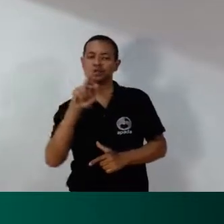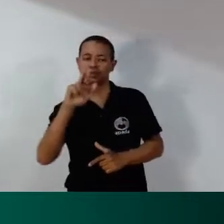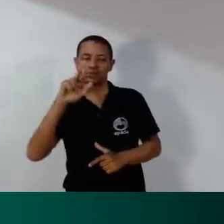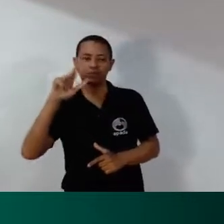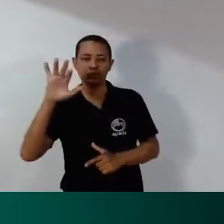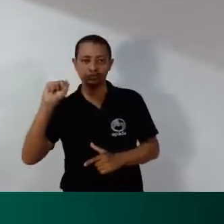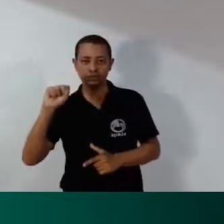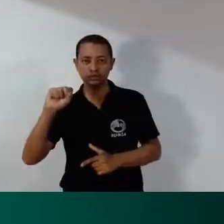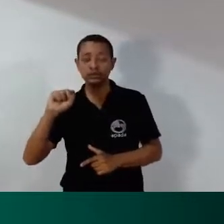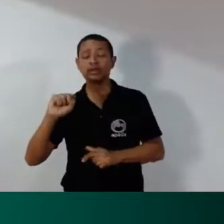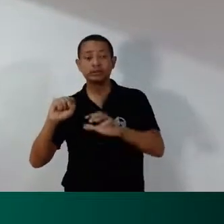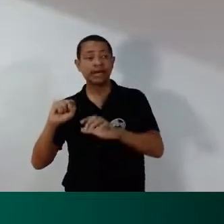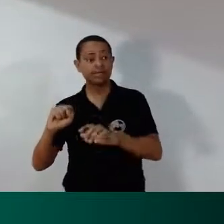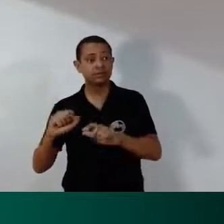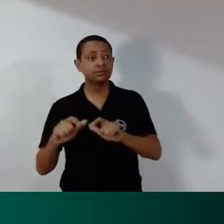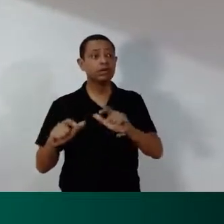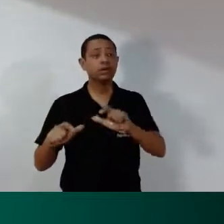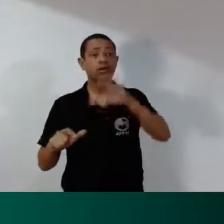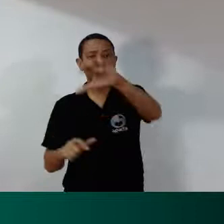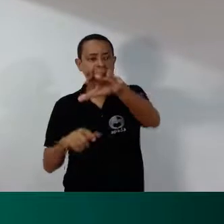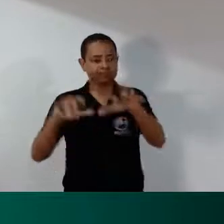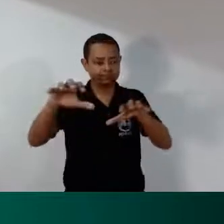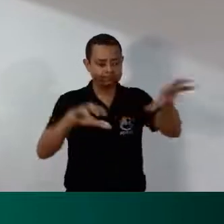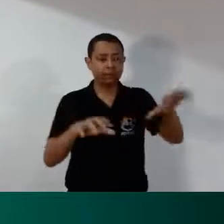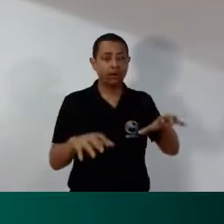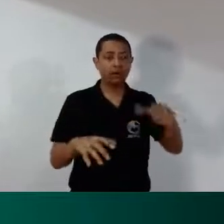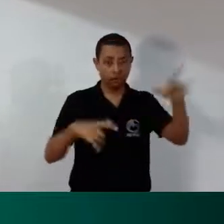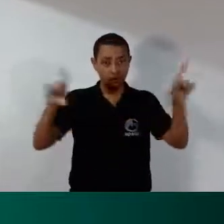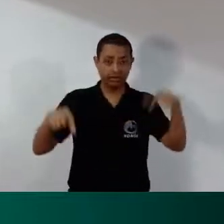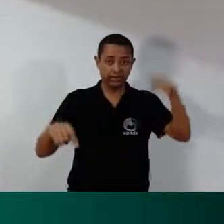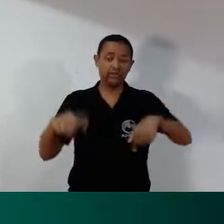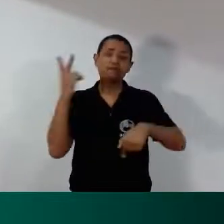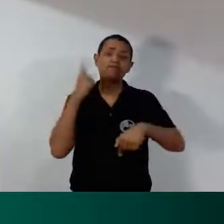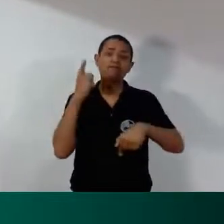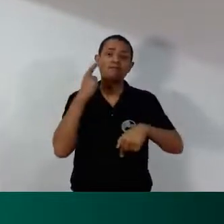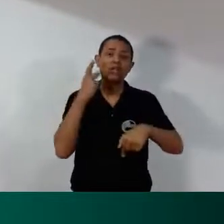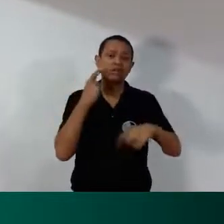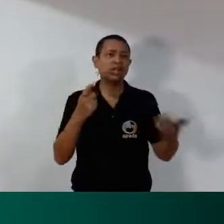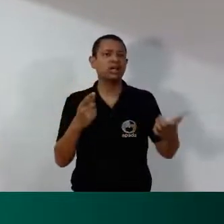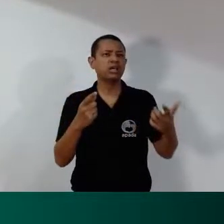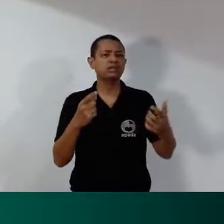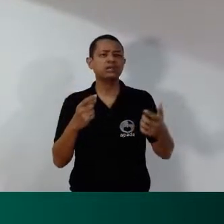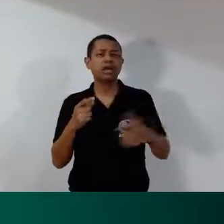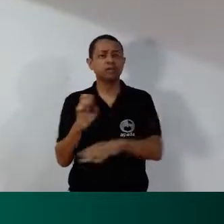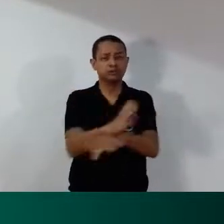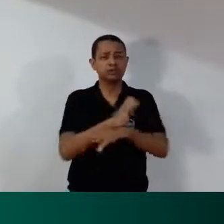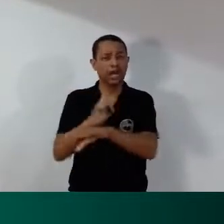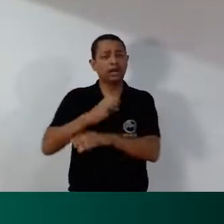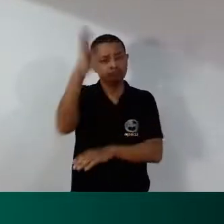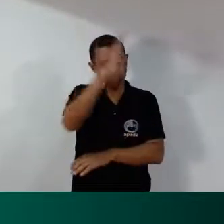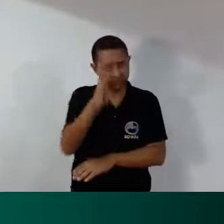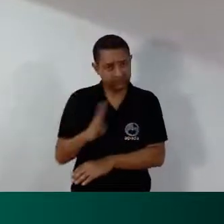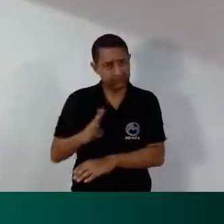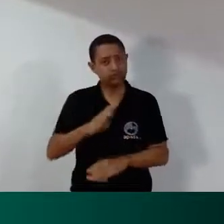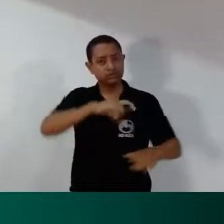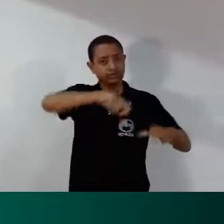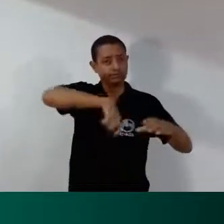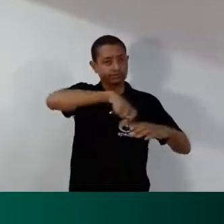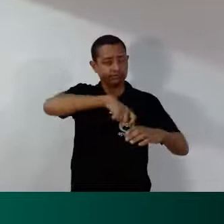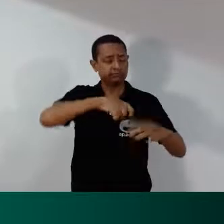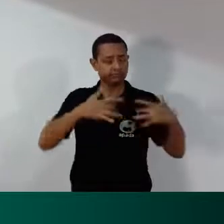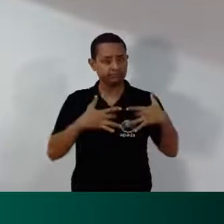solidárias aconteçam por aí para outros bairros de Fortaleza e pelo Estado do Ceará pelo Brasil que a galera tem